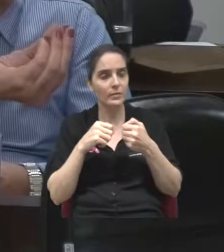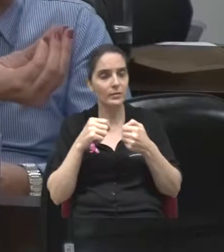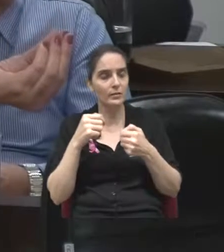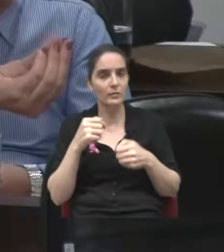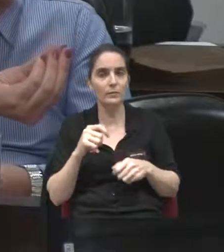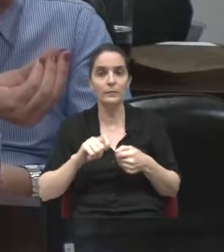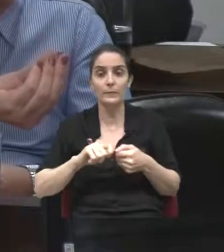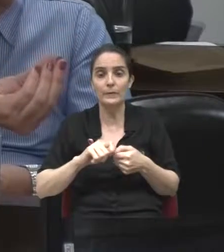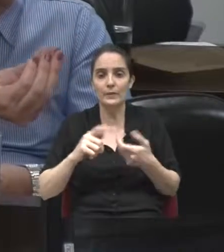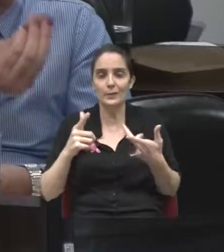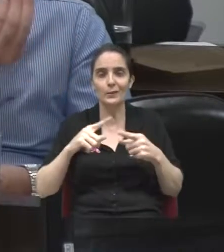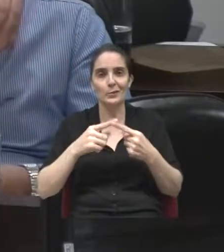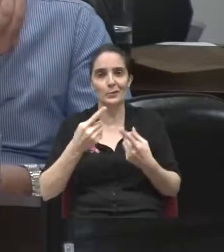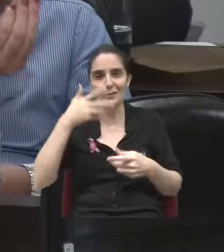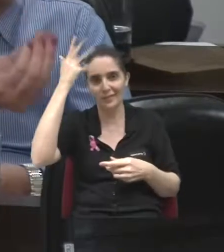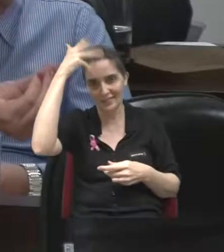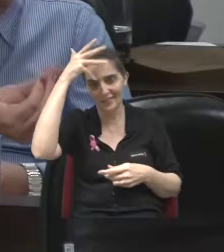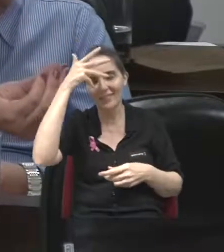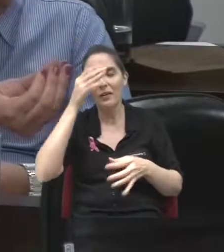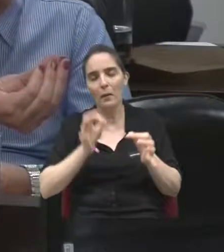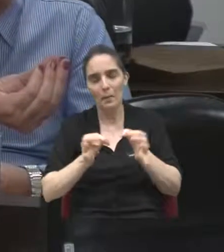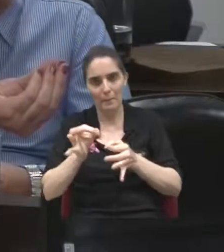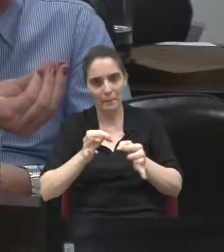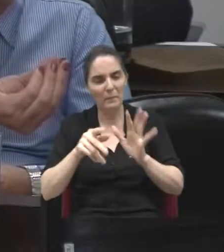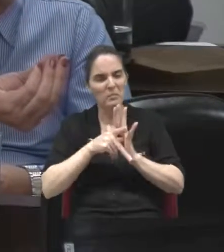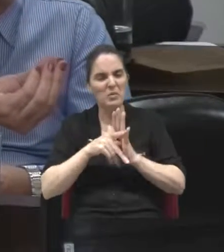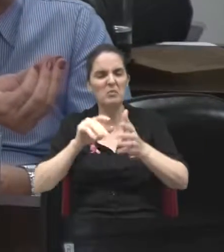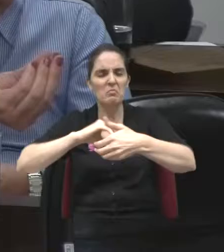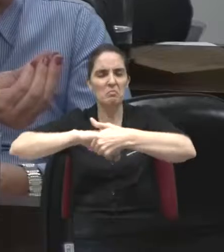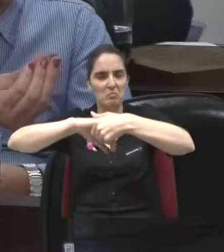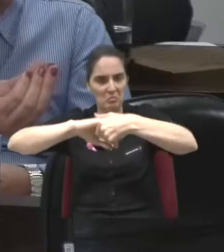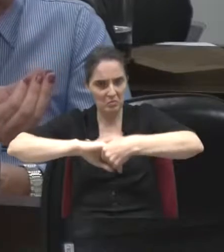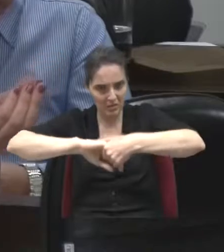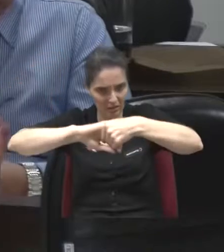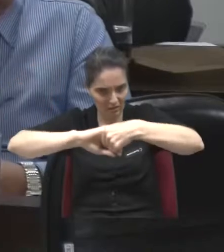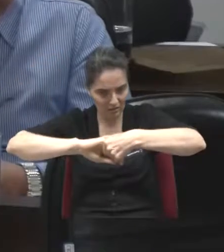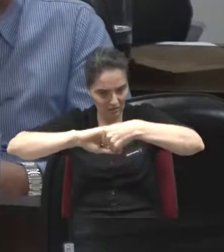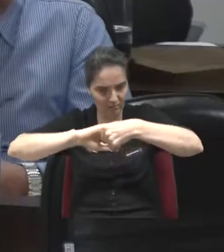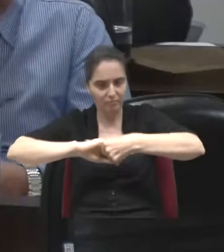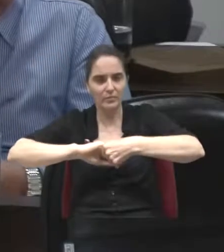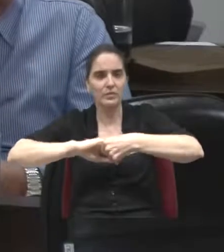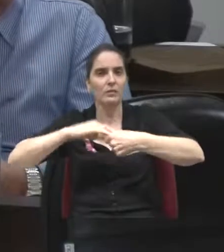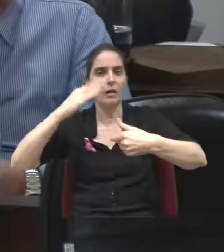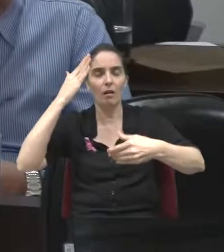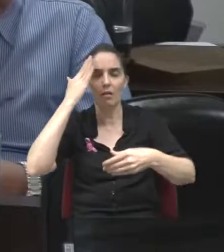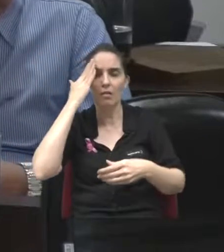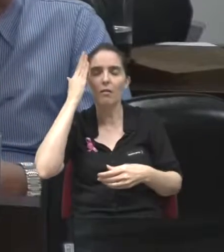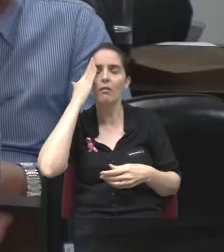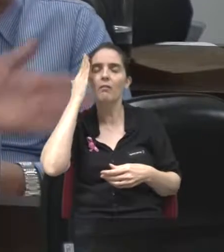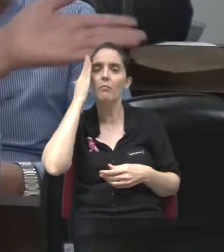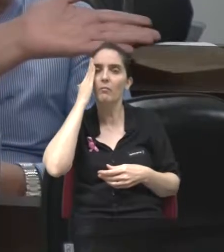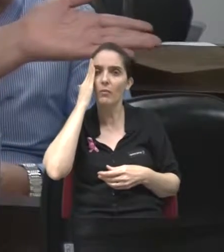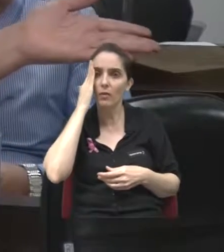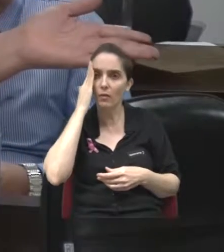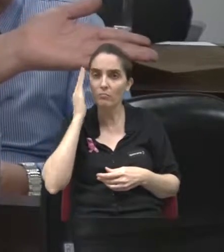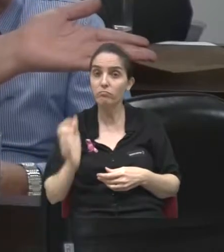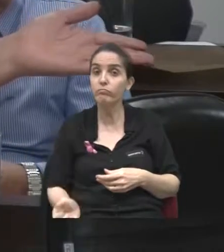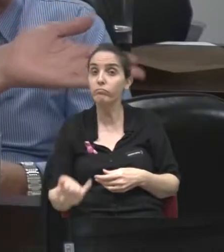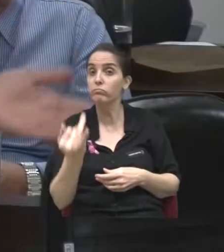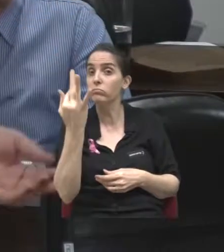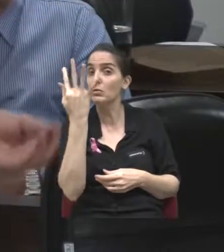senhora fez o projeto, meus parabéns por ele. Nós sabemos quantas crianças